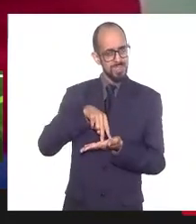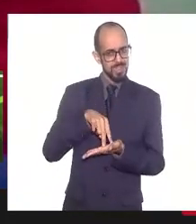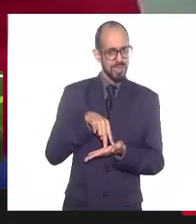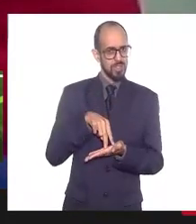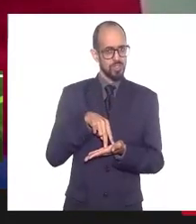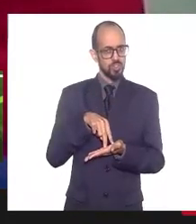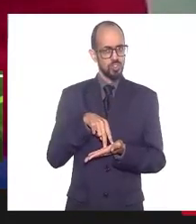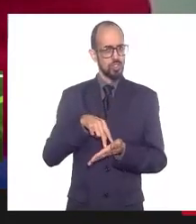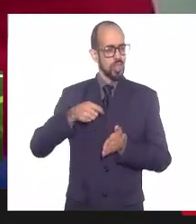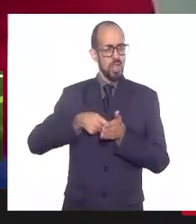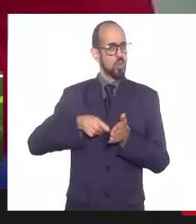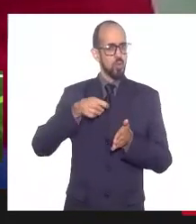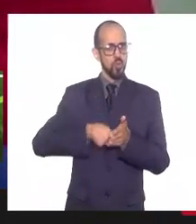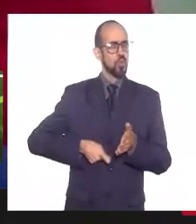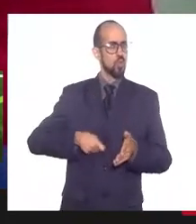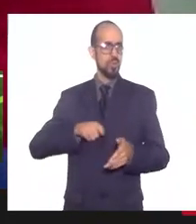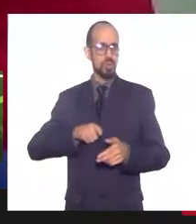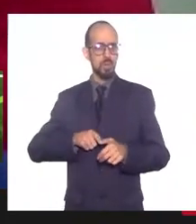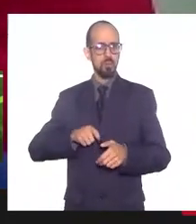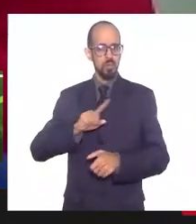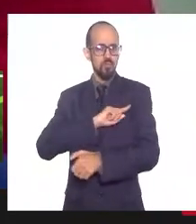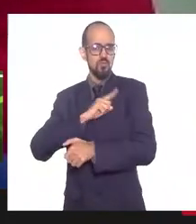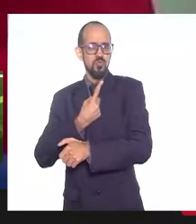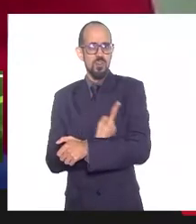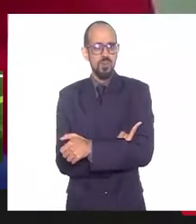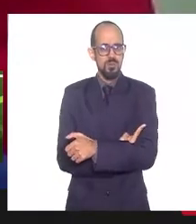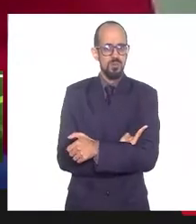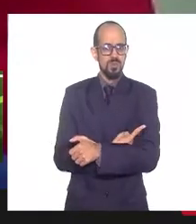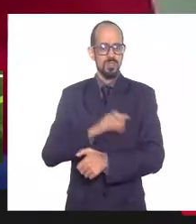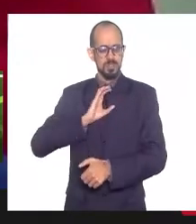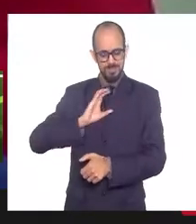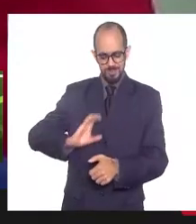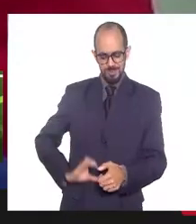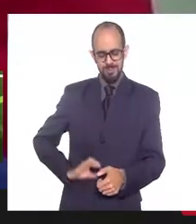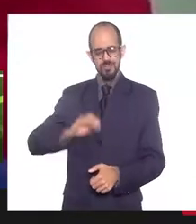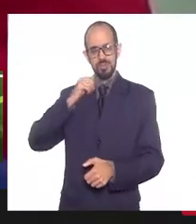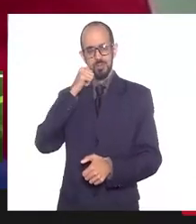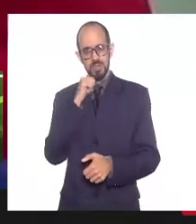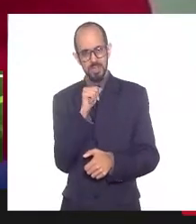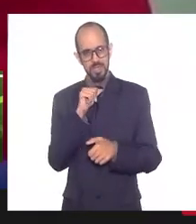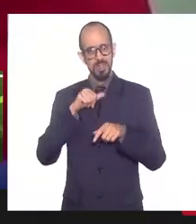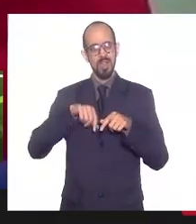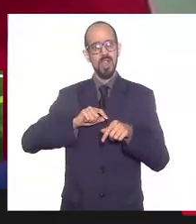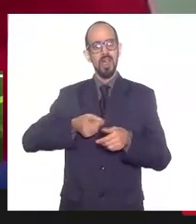está presente na luta pelo fortalecimento da cidadania feminina, ela